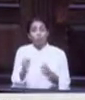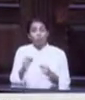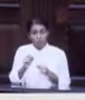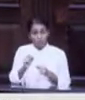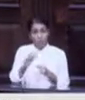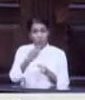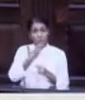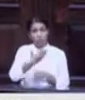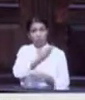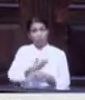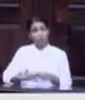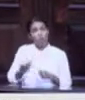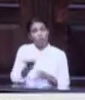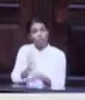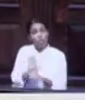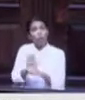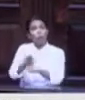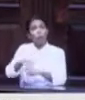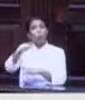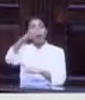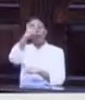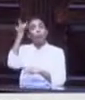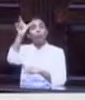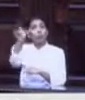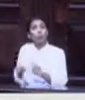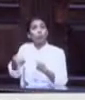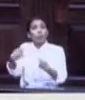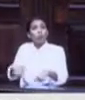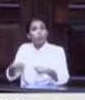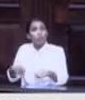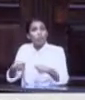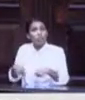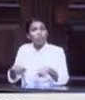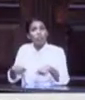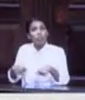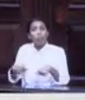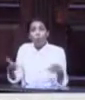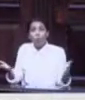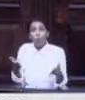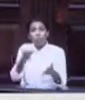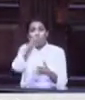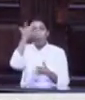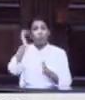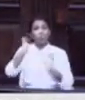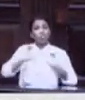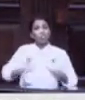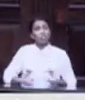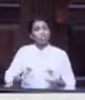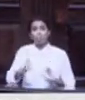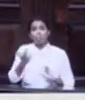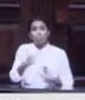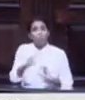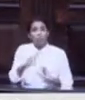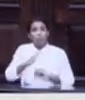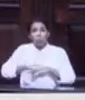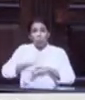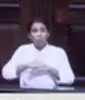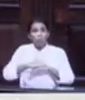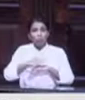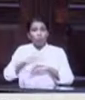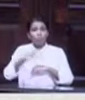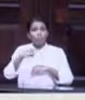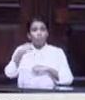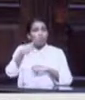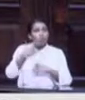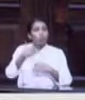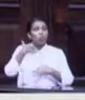A Defensoria Pública do Rio de Janeiro é a última linha de recurso para o cidadão que não tem condições de se defender no judiciário